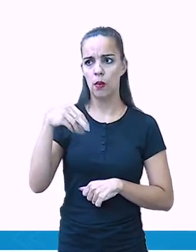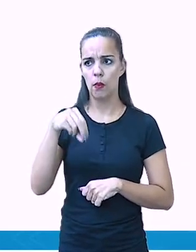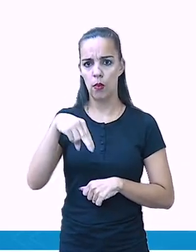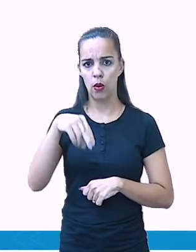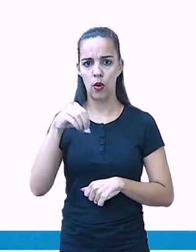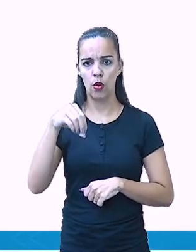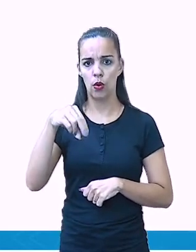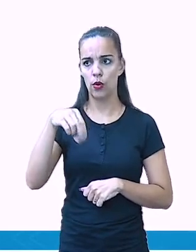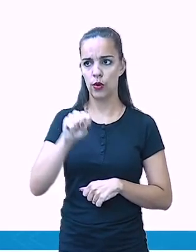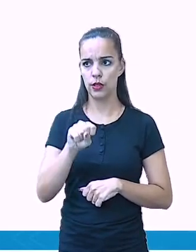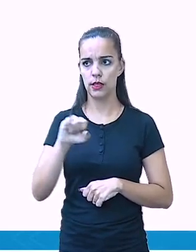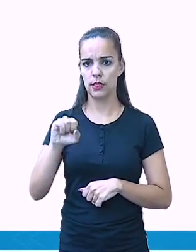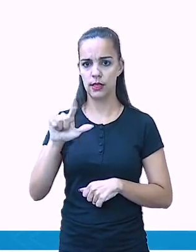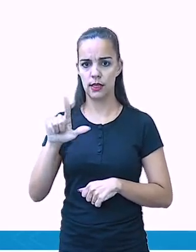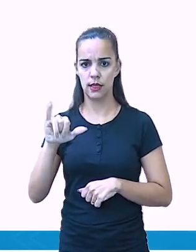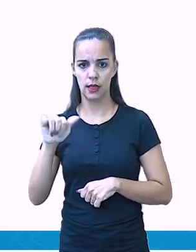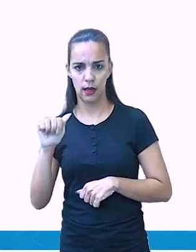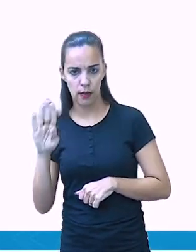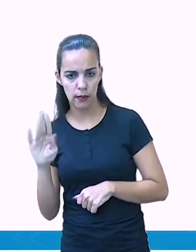palavras dissílabas,